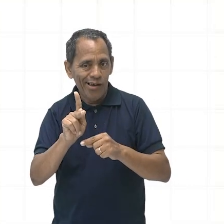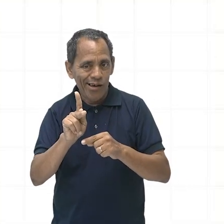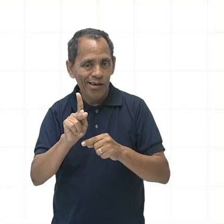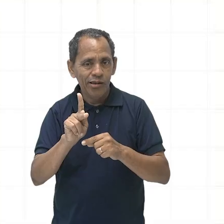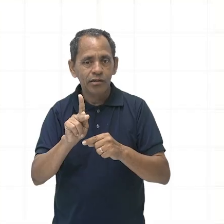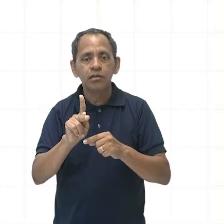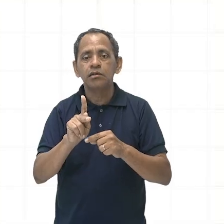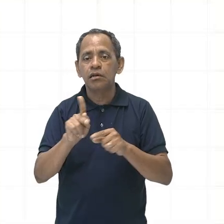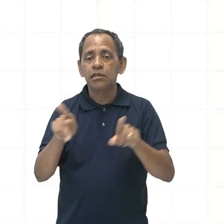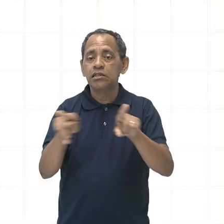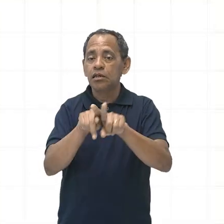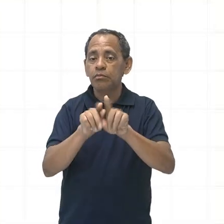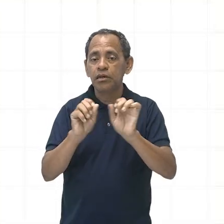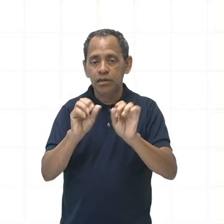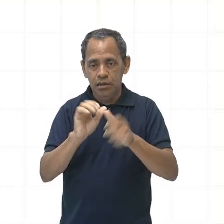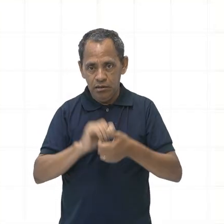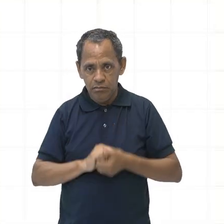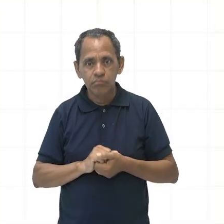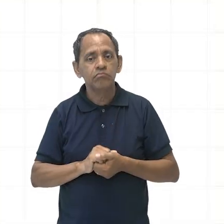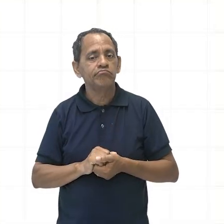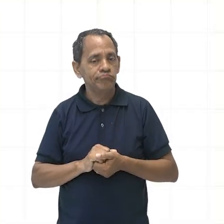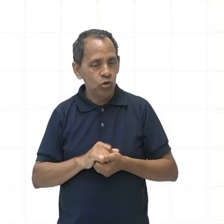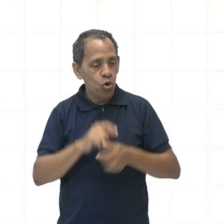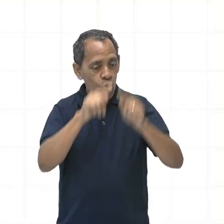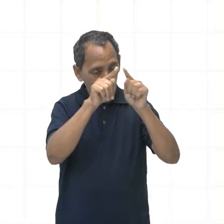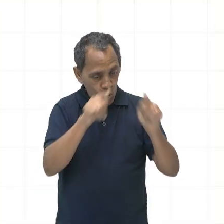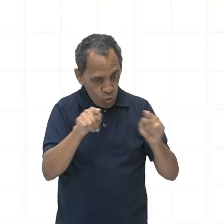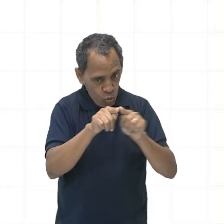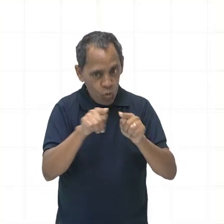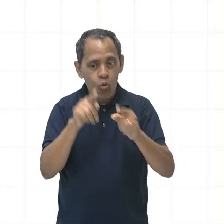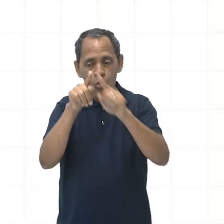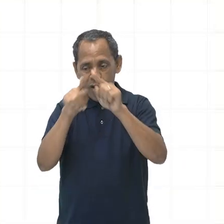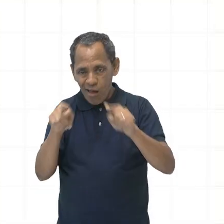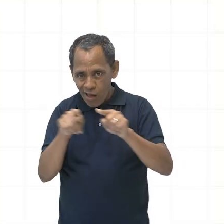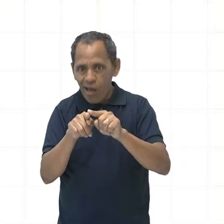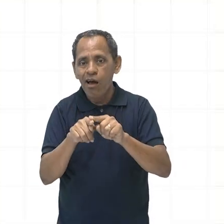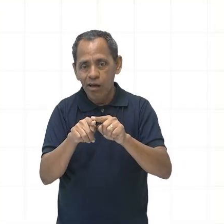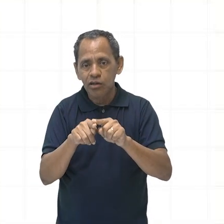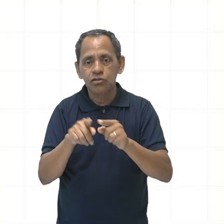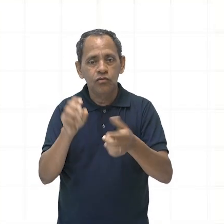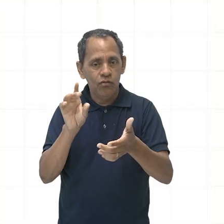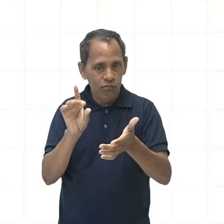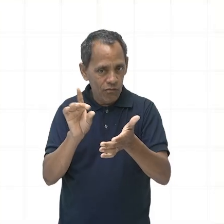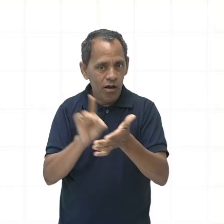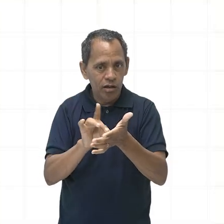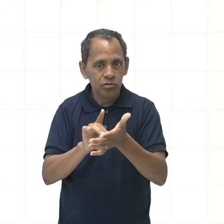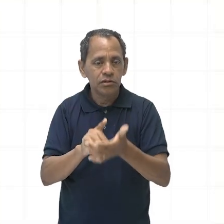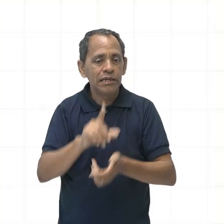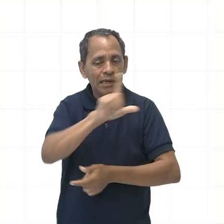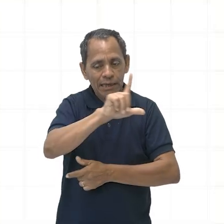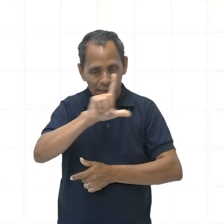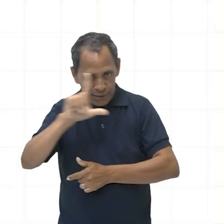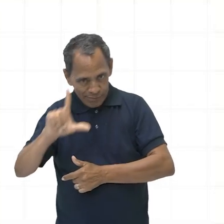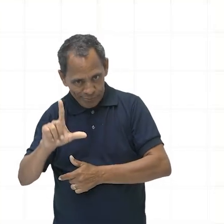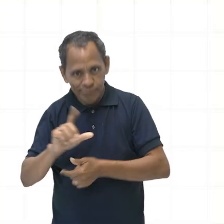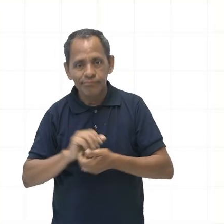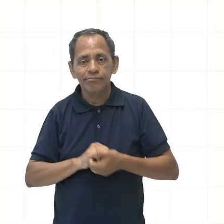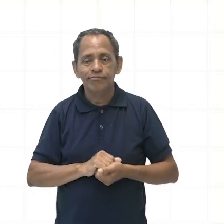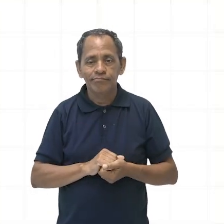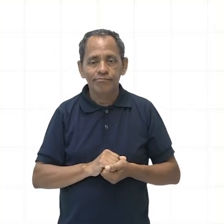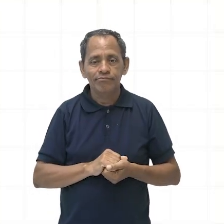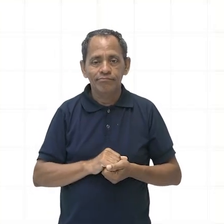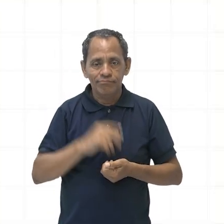esses dois triângulos são semelhantes, sim, pelo caso LLL, que é lado, lado,